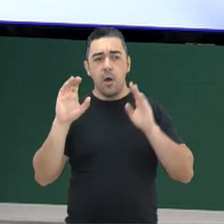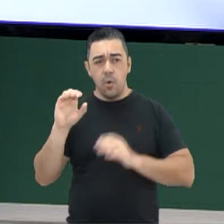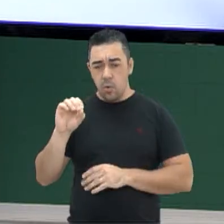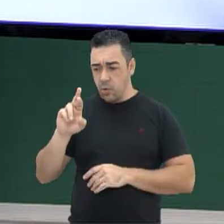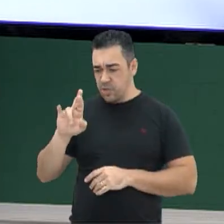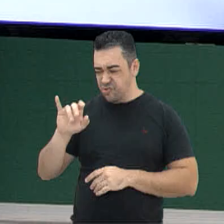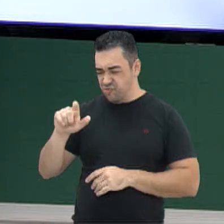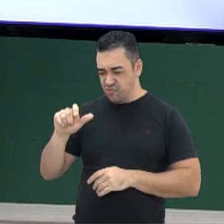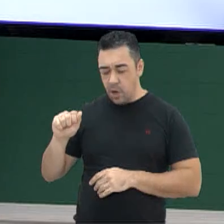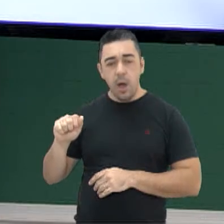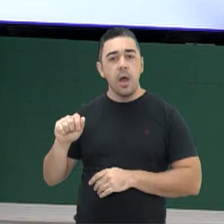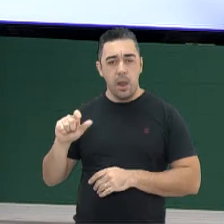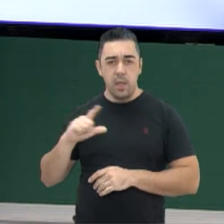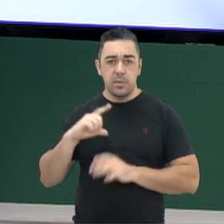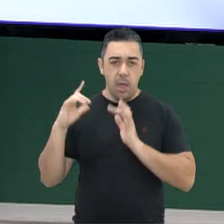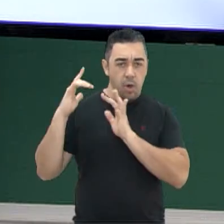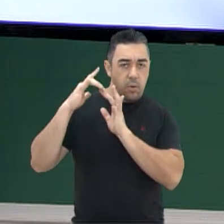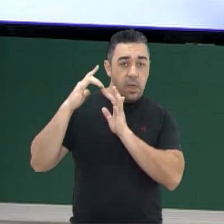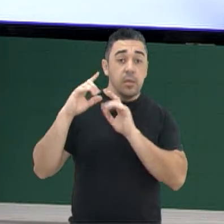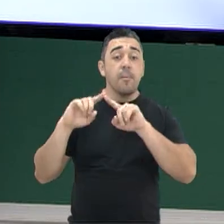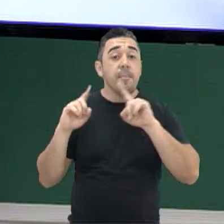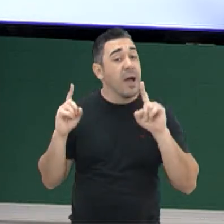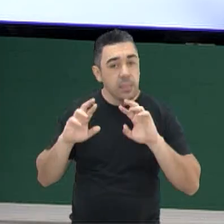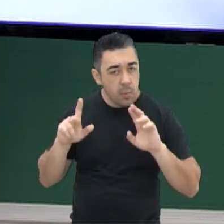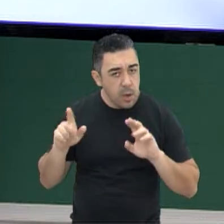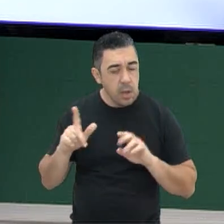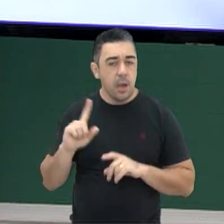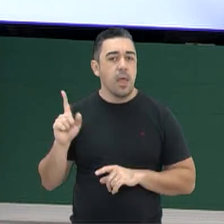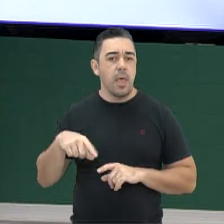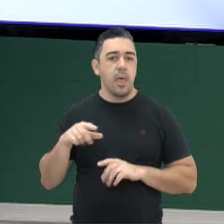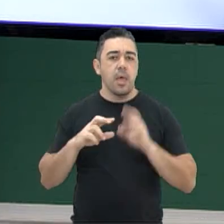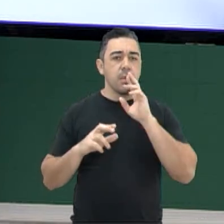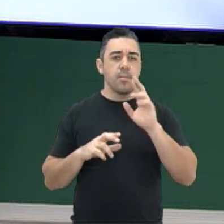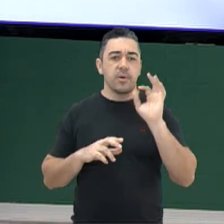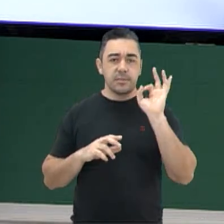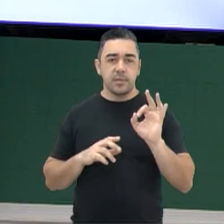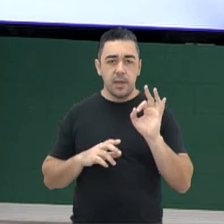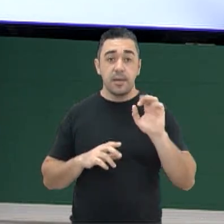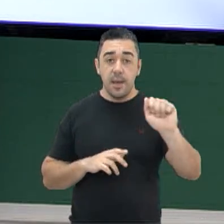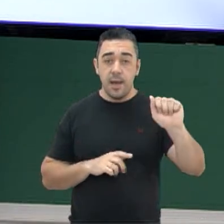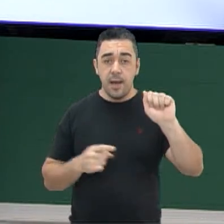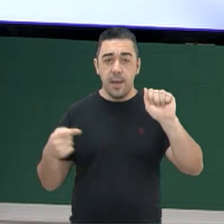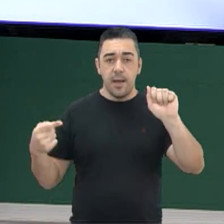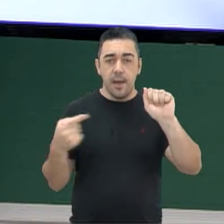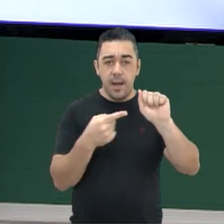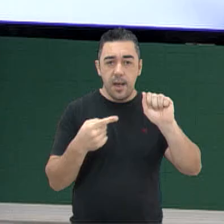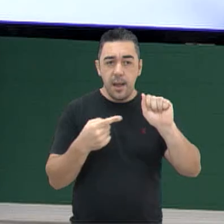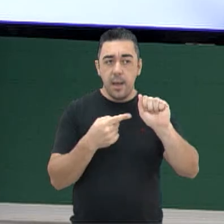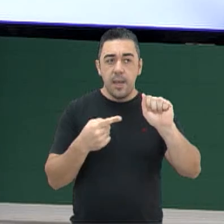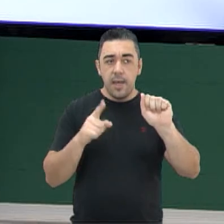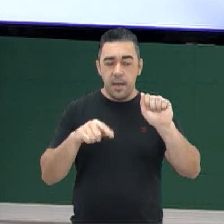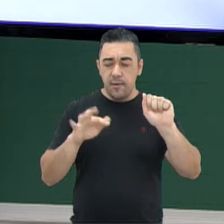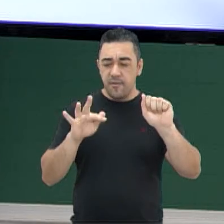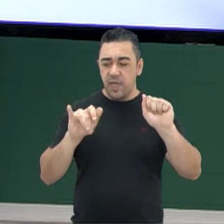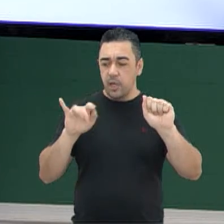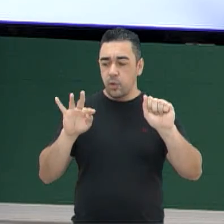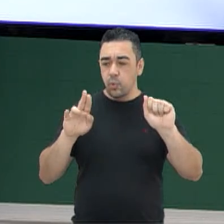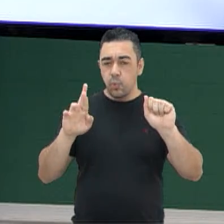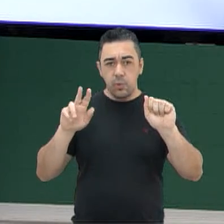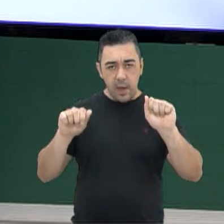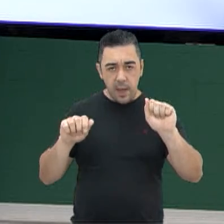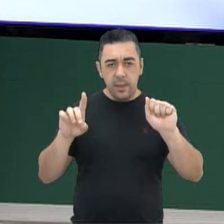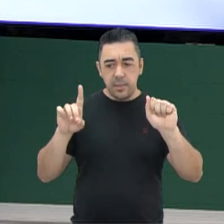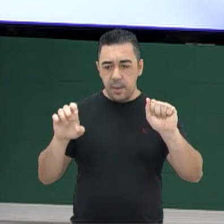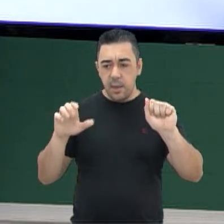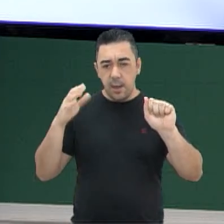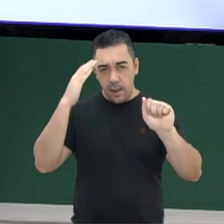que vai entrar em contato agora com ele, mas não é. Então, resposta correta, letra A, o nome é feitura de cabeça. Não é